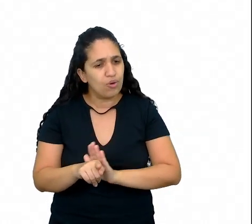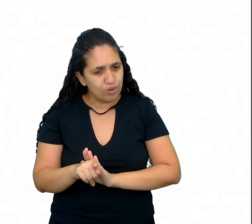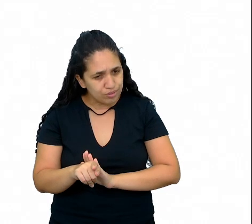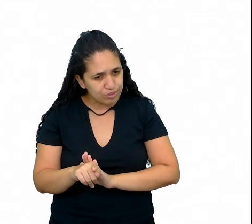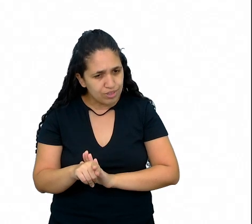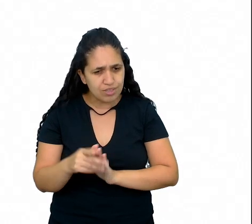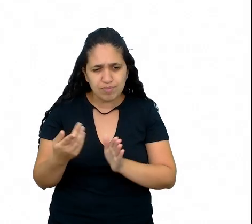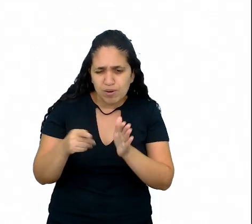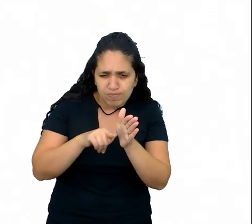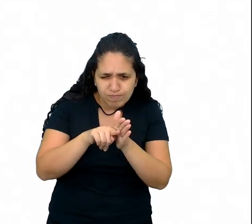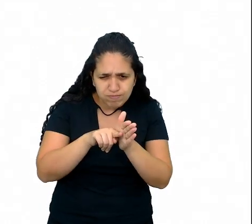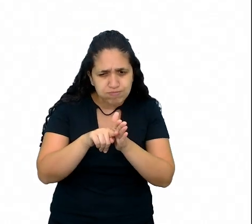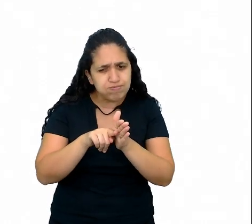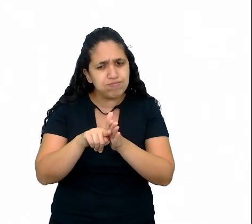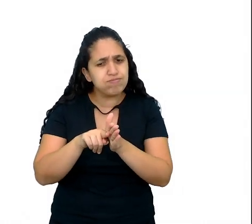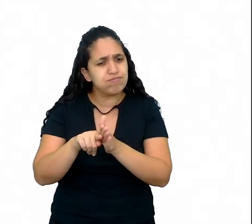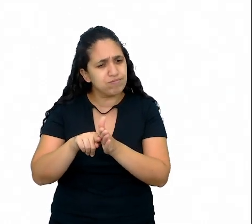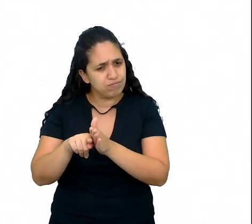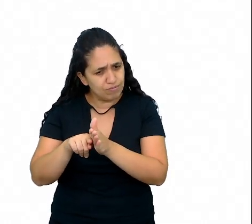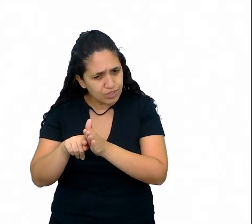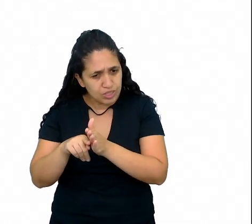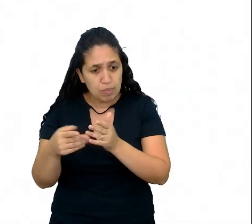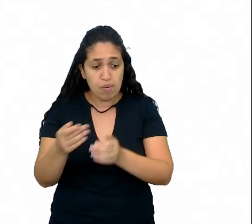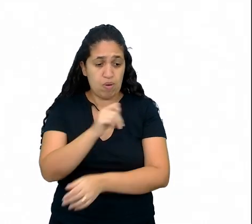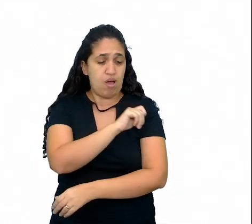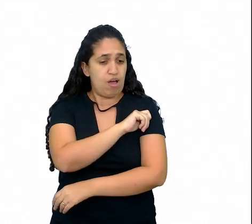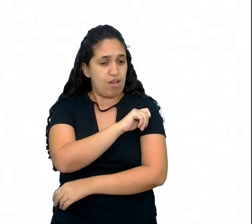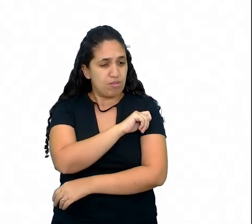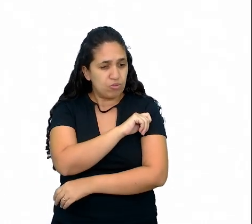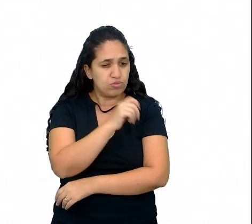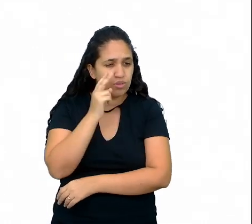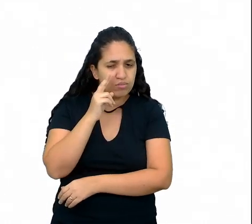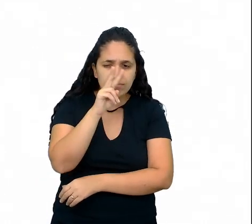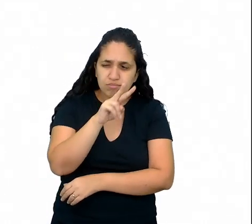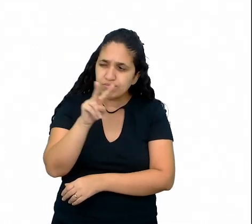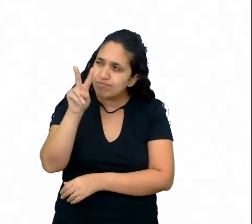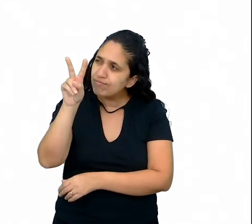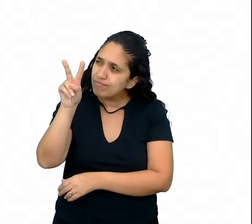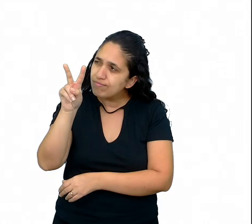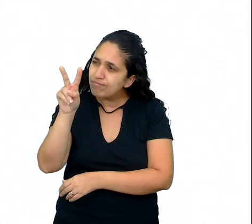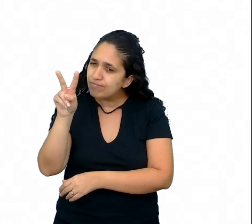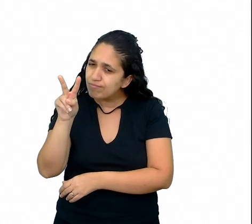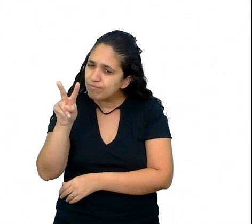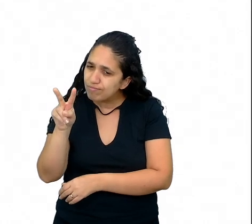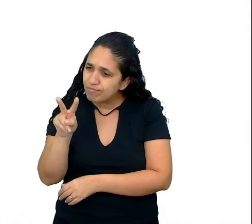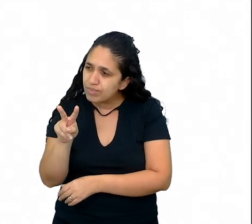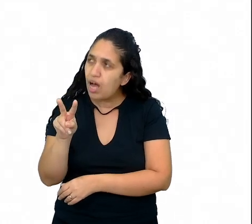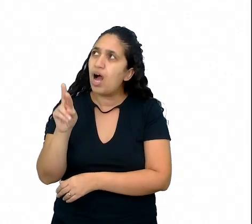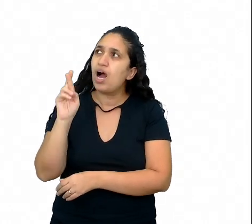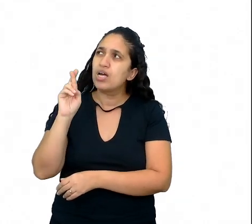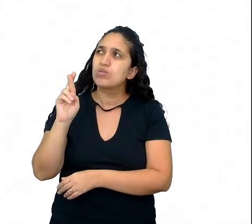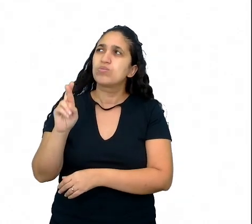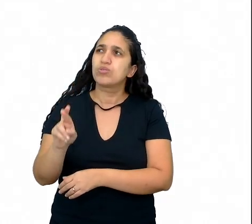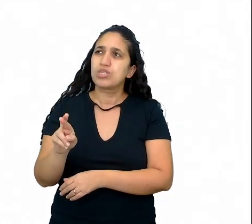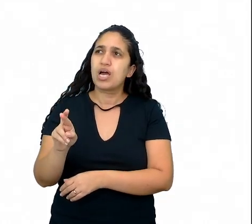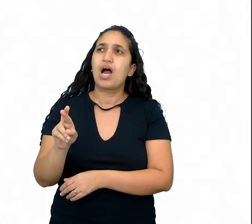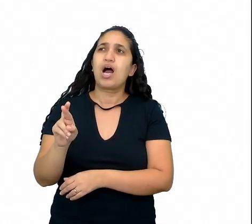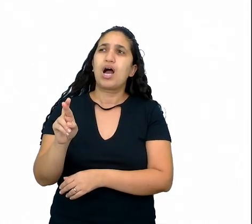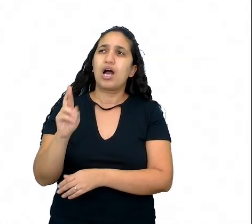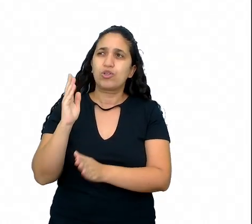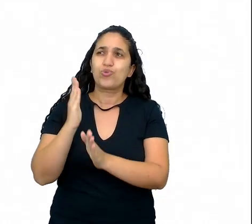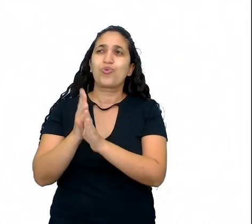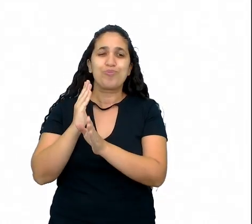perguntas investigativas, para que o estudante, né, olhando ali, respondendo aquilo lá, ele chegue a